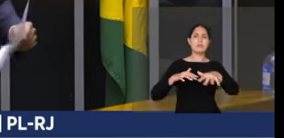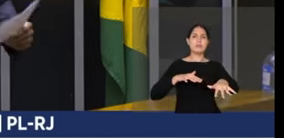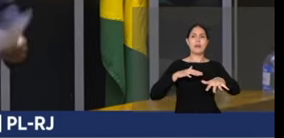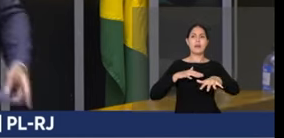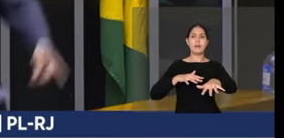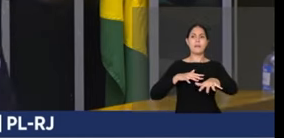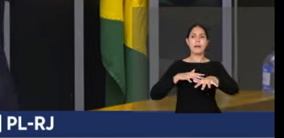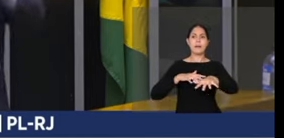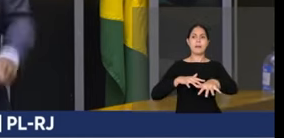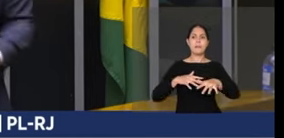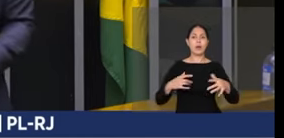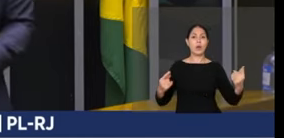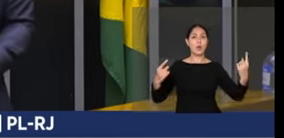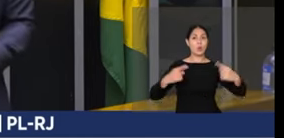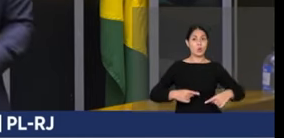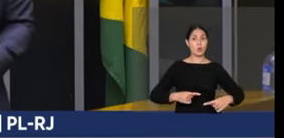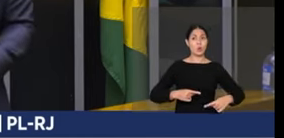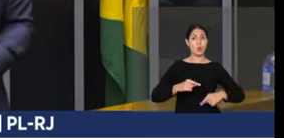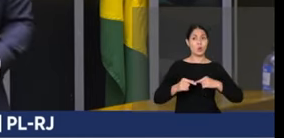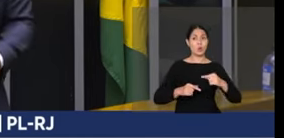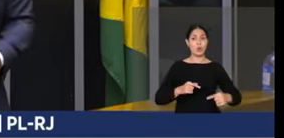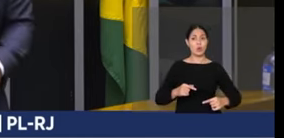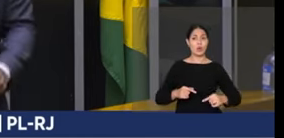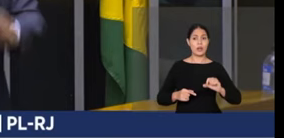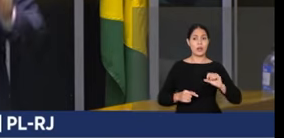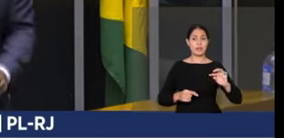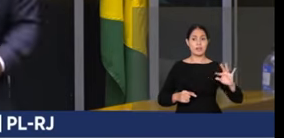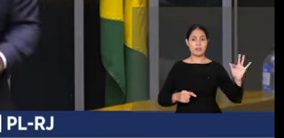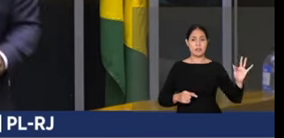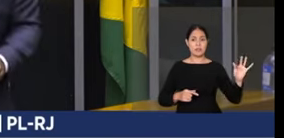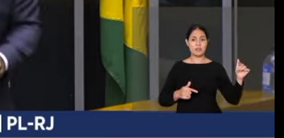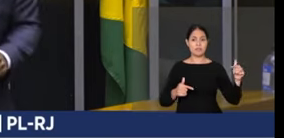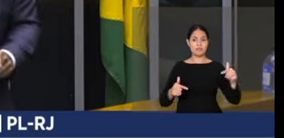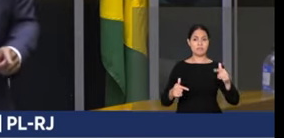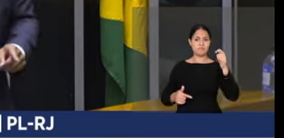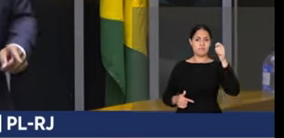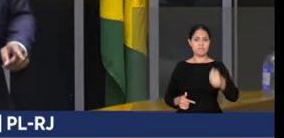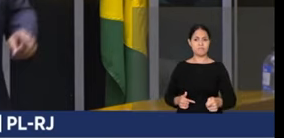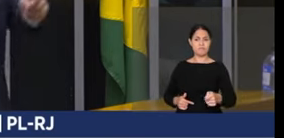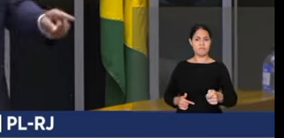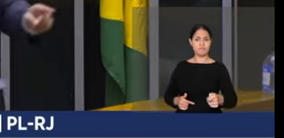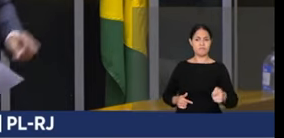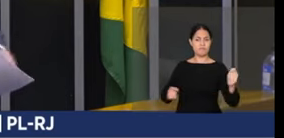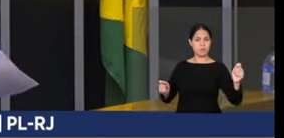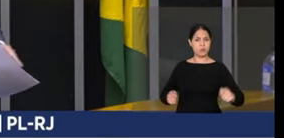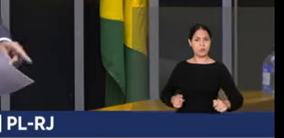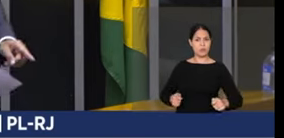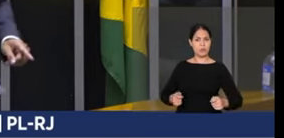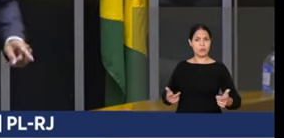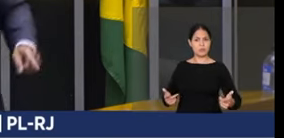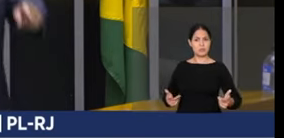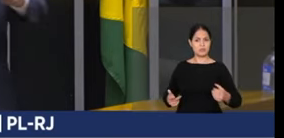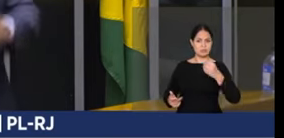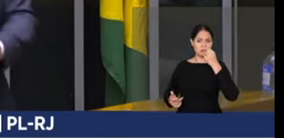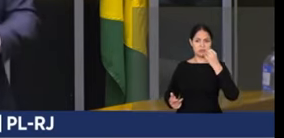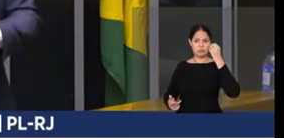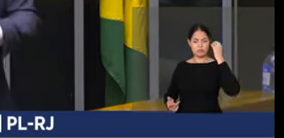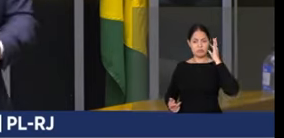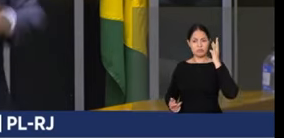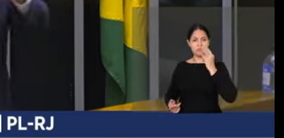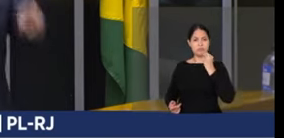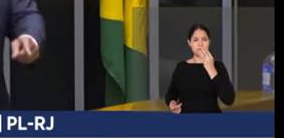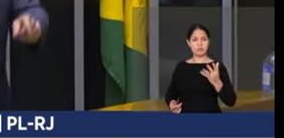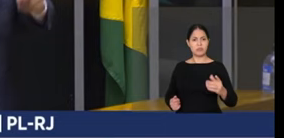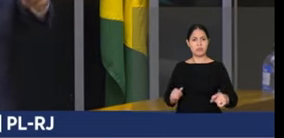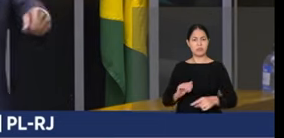essa ingerência, contra essa interferência indevida, essa usurpação de competência de Alexandre de Moraes e impedir